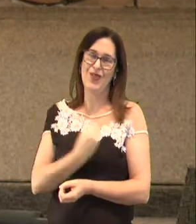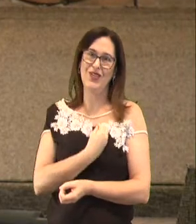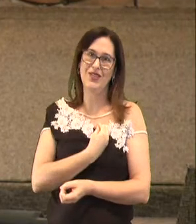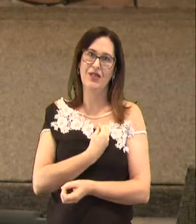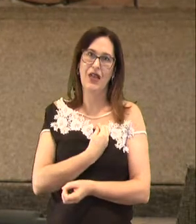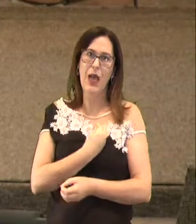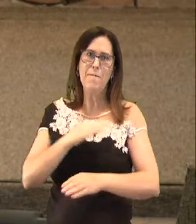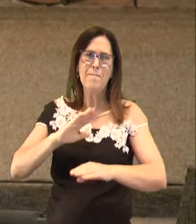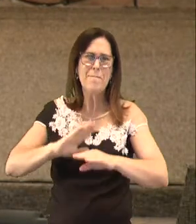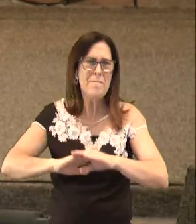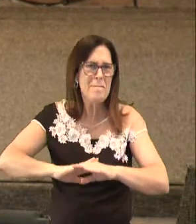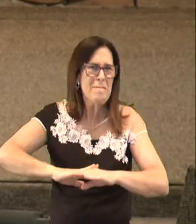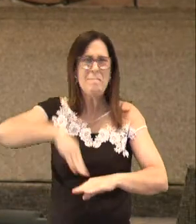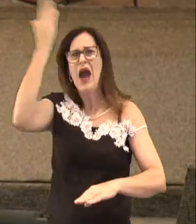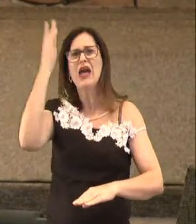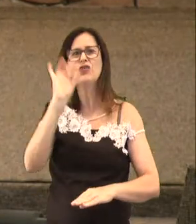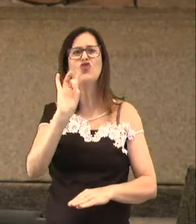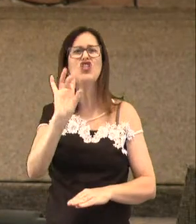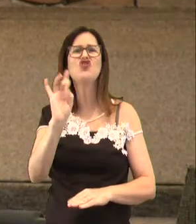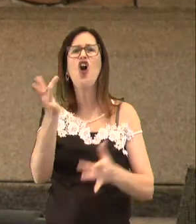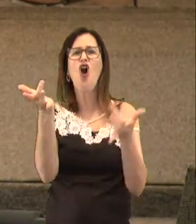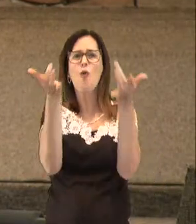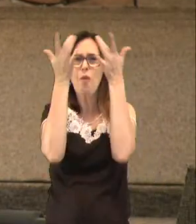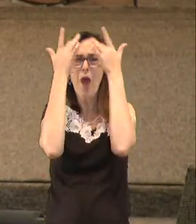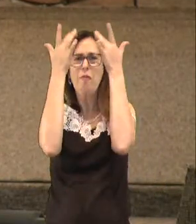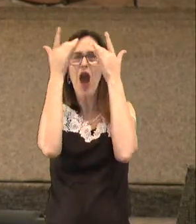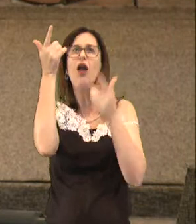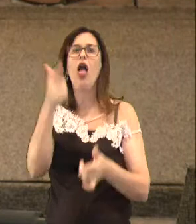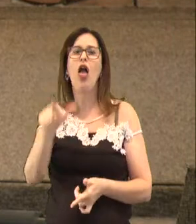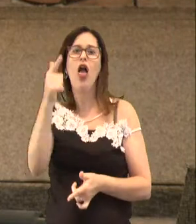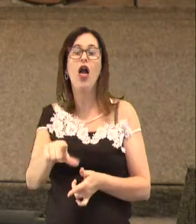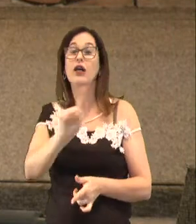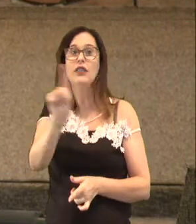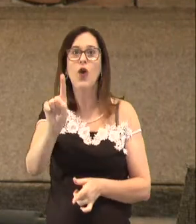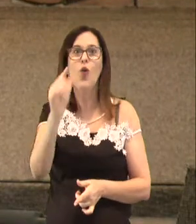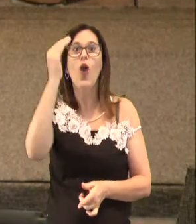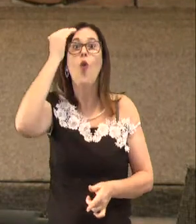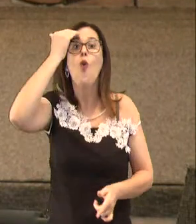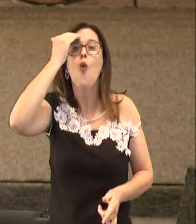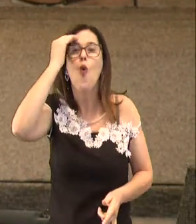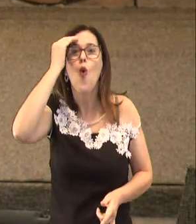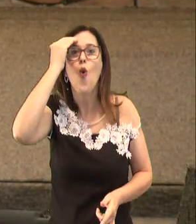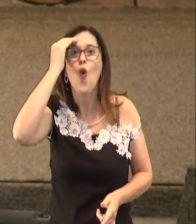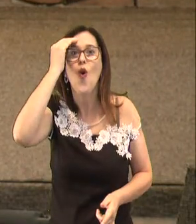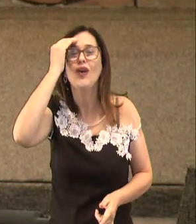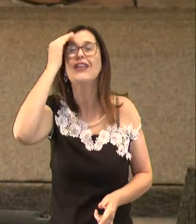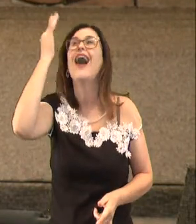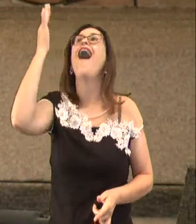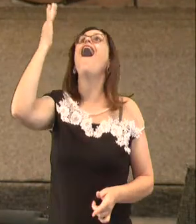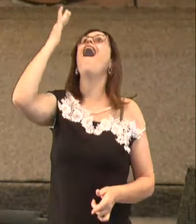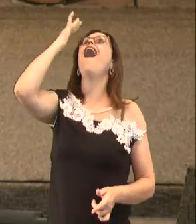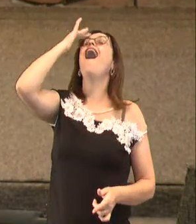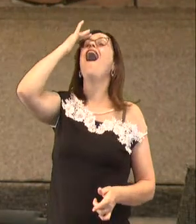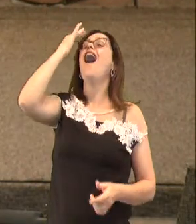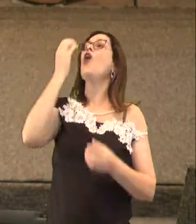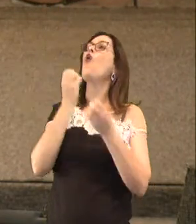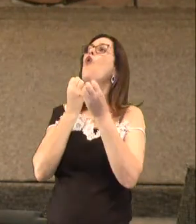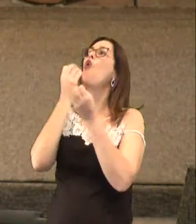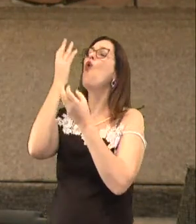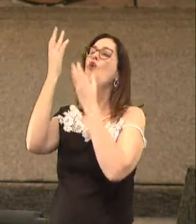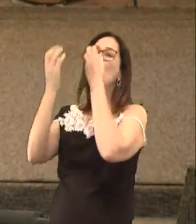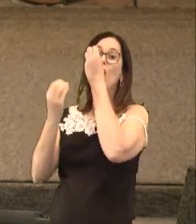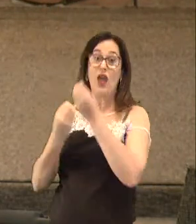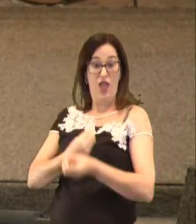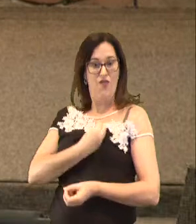muito mais do que apenas decorar e repetir, é compreender, reconhecer, confessar